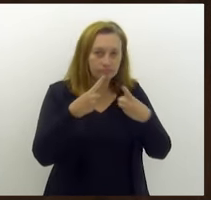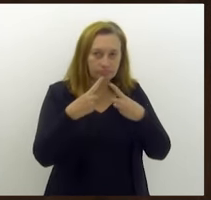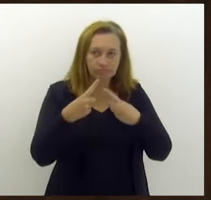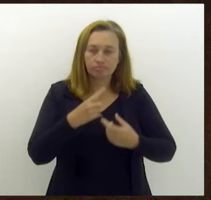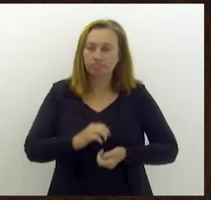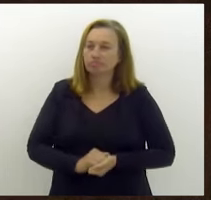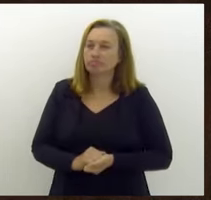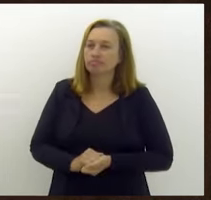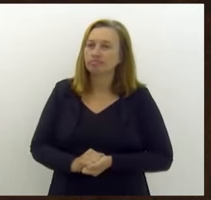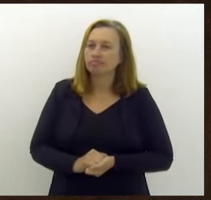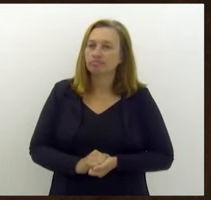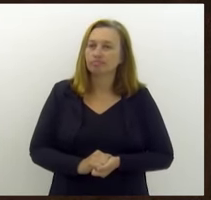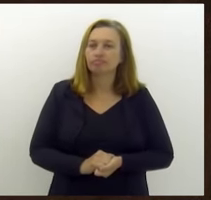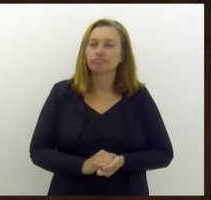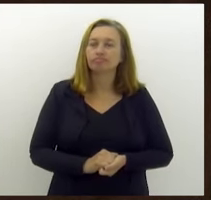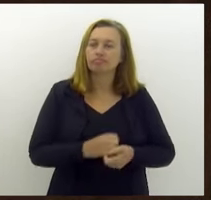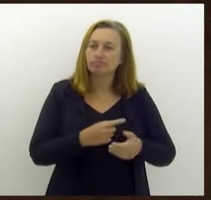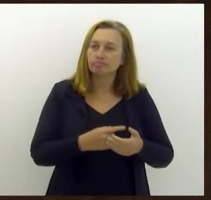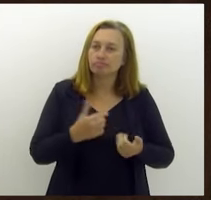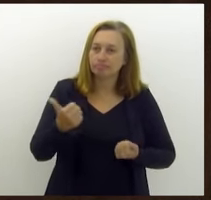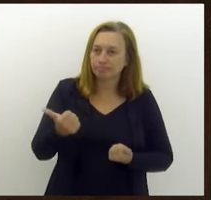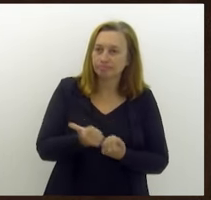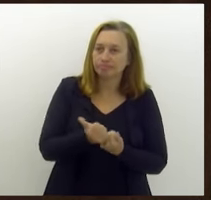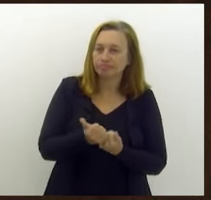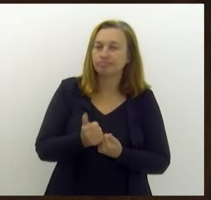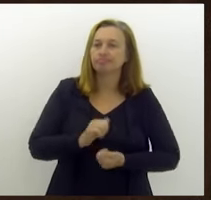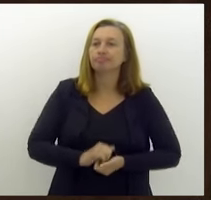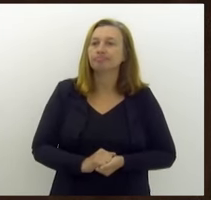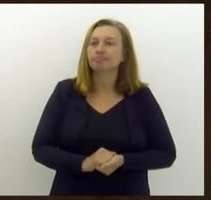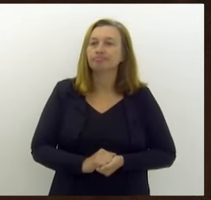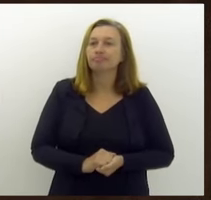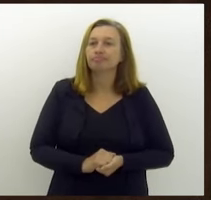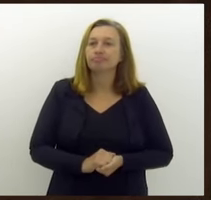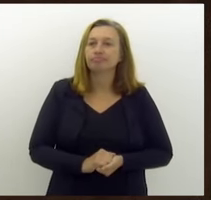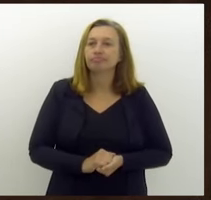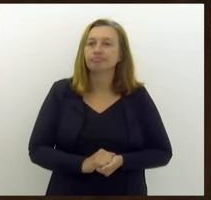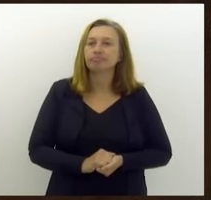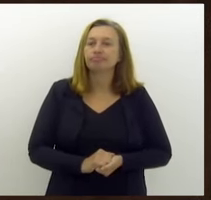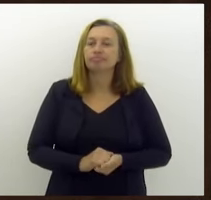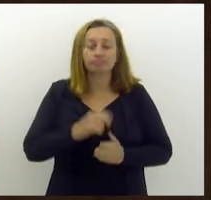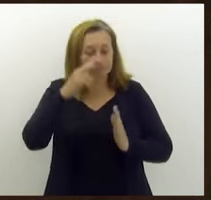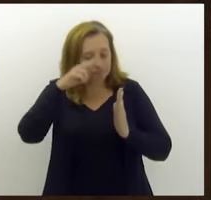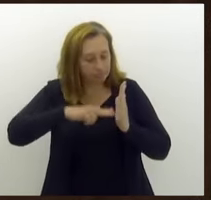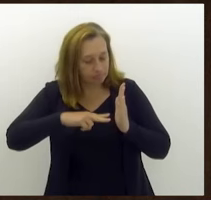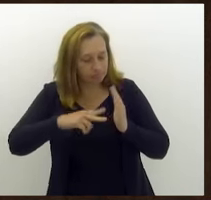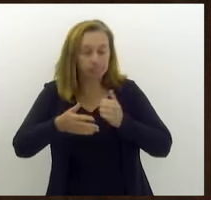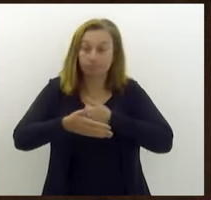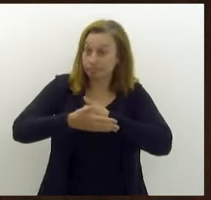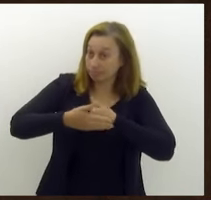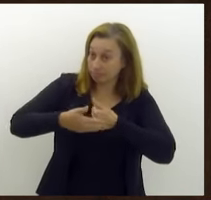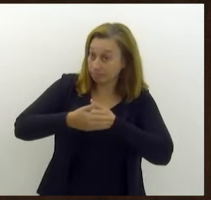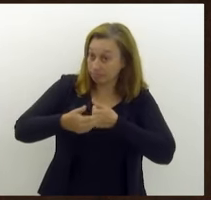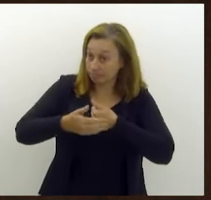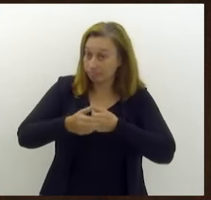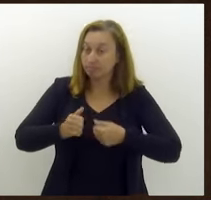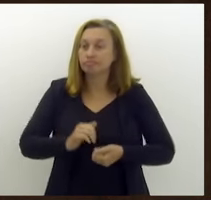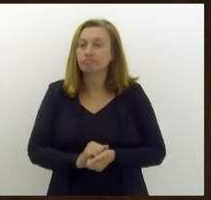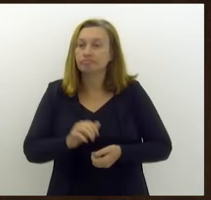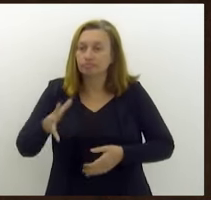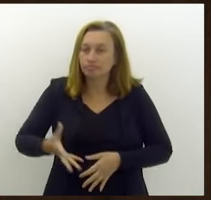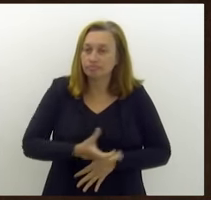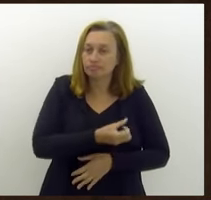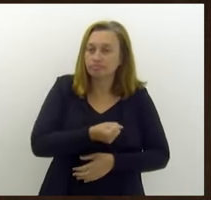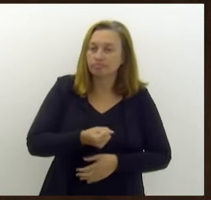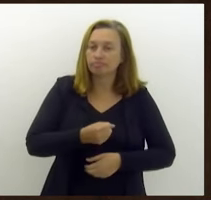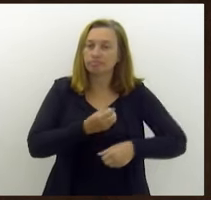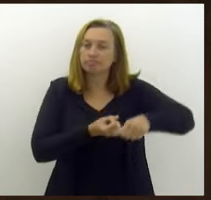sejam atendidas pelo menos que se Leia com carinho e se busque atender alguma coisa para tentar salvar esses